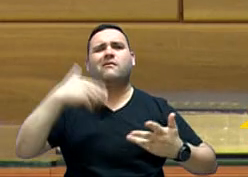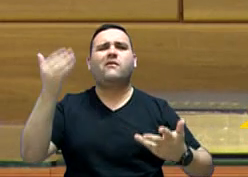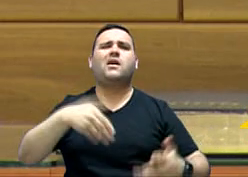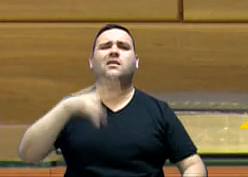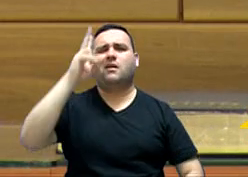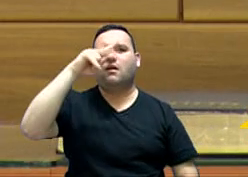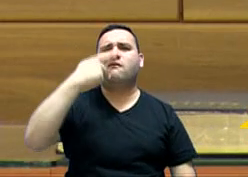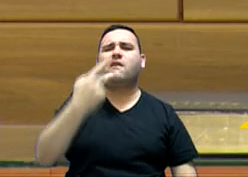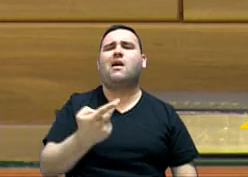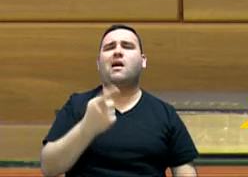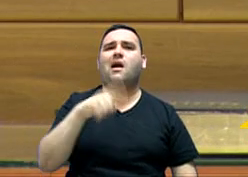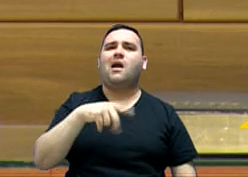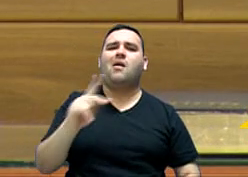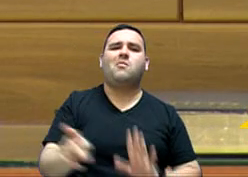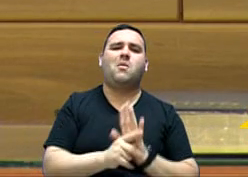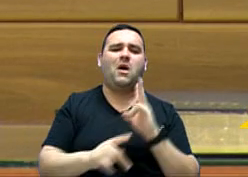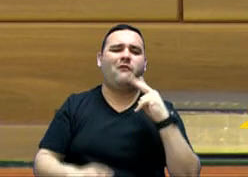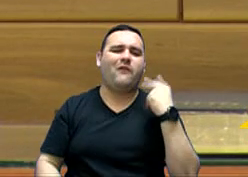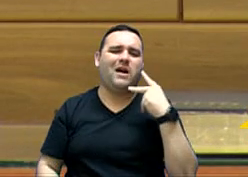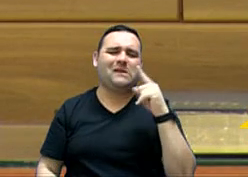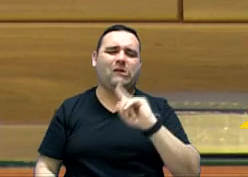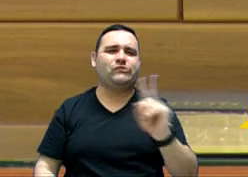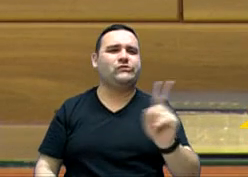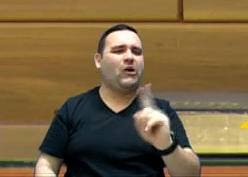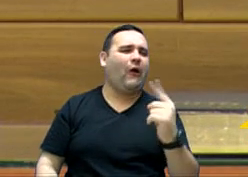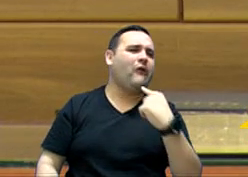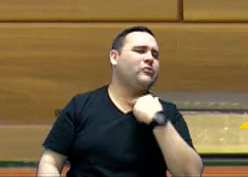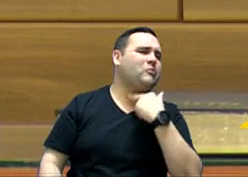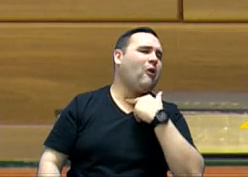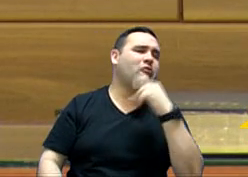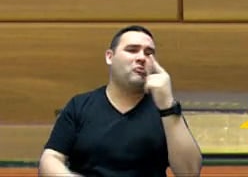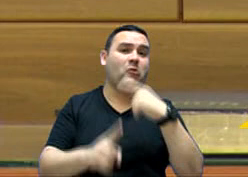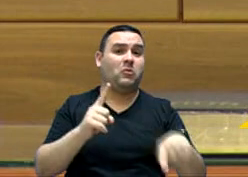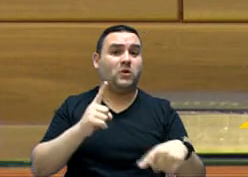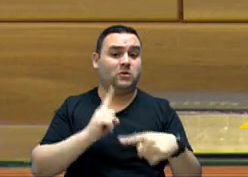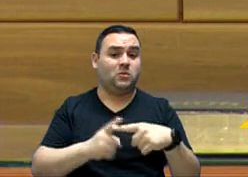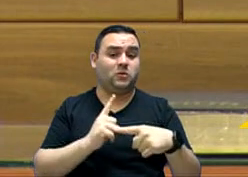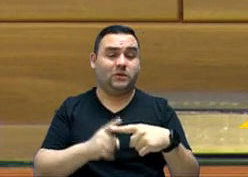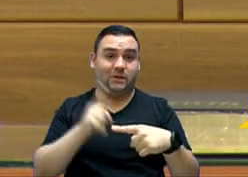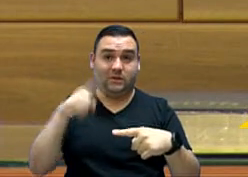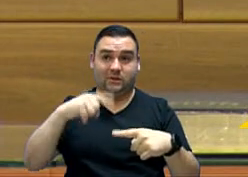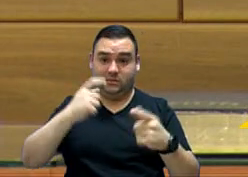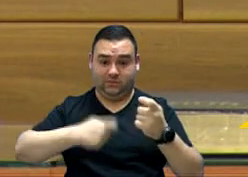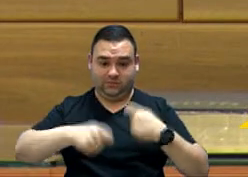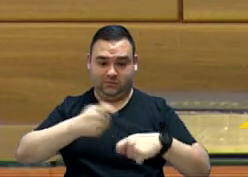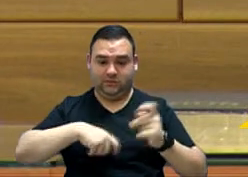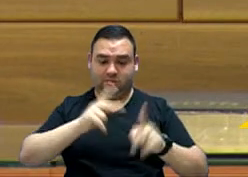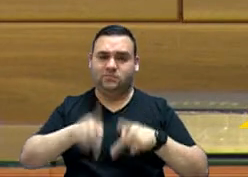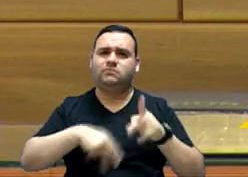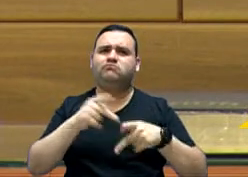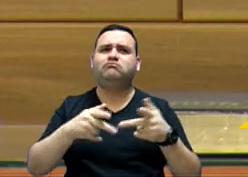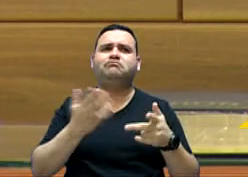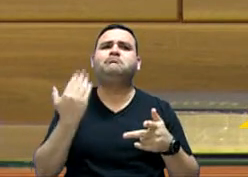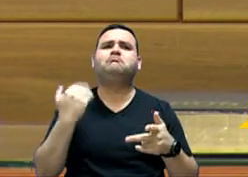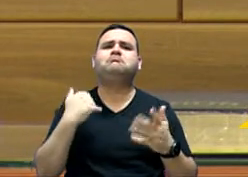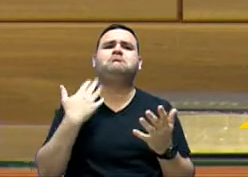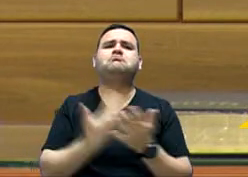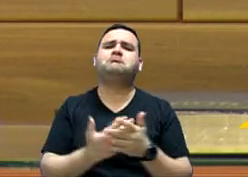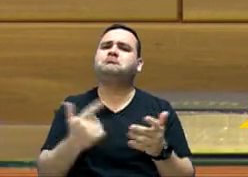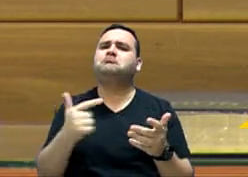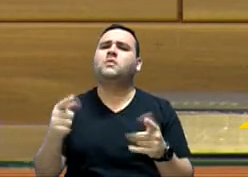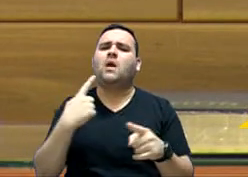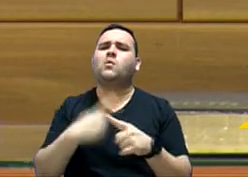história que não é iniciativa de vereador fazer, porque se é da administração, por que não fizeram até